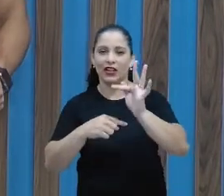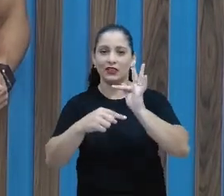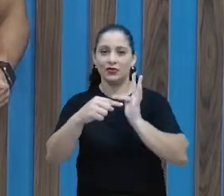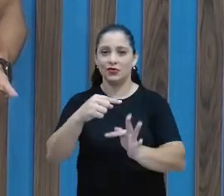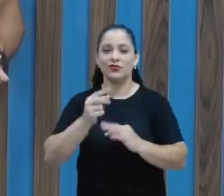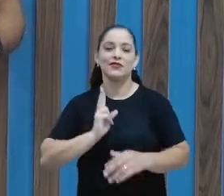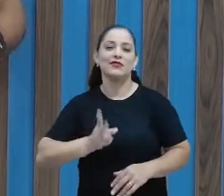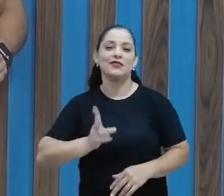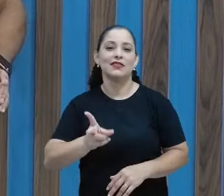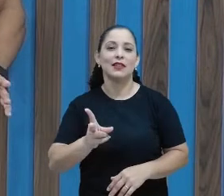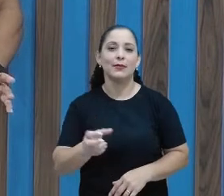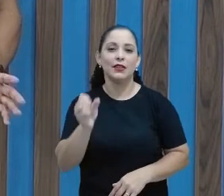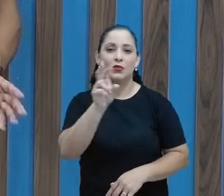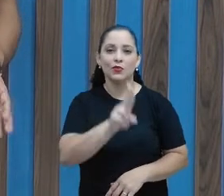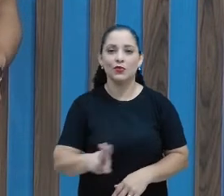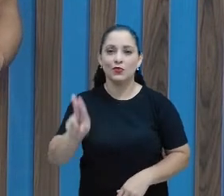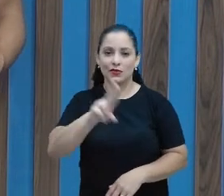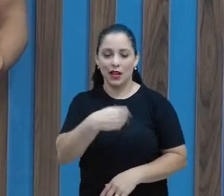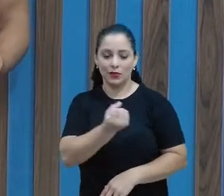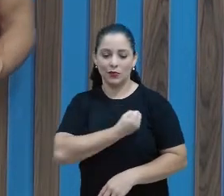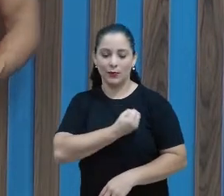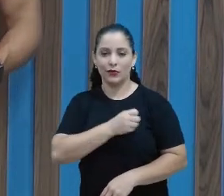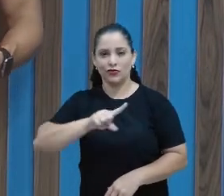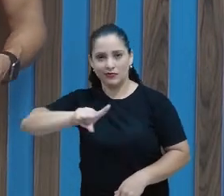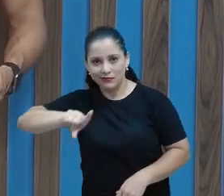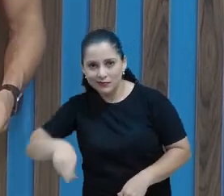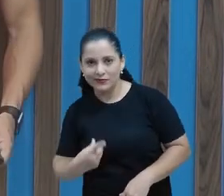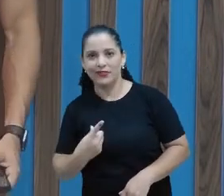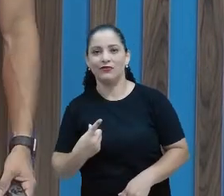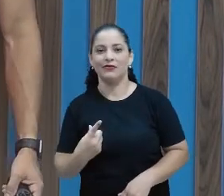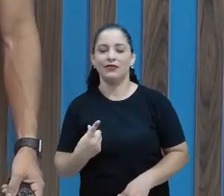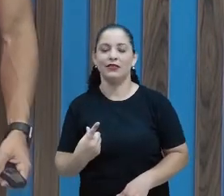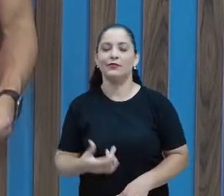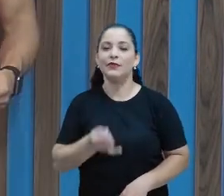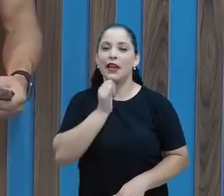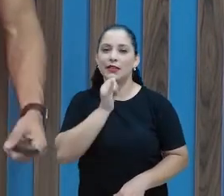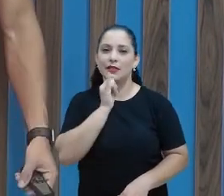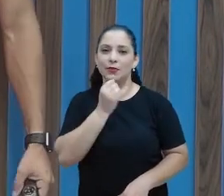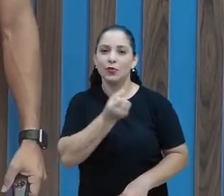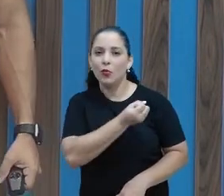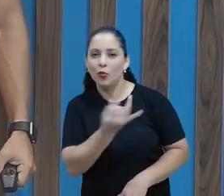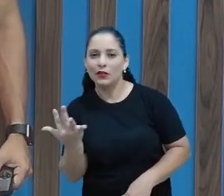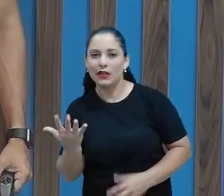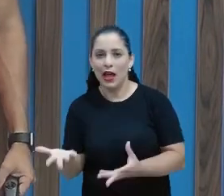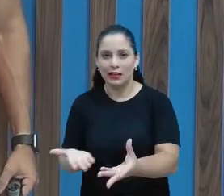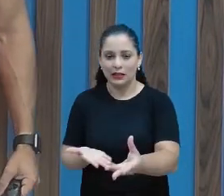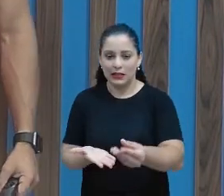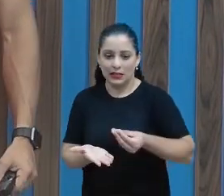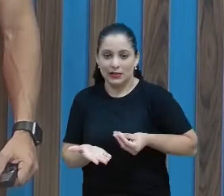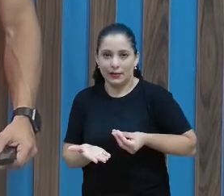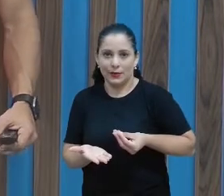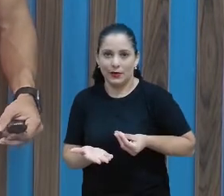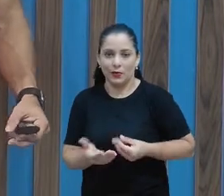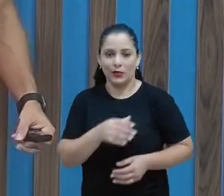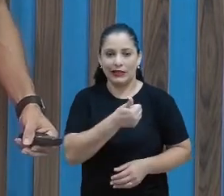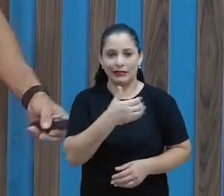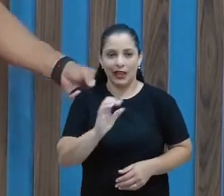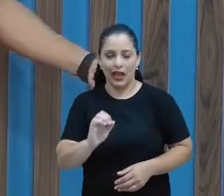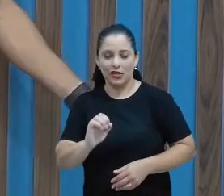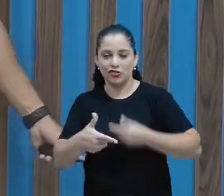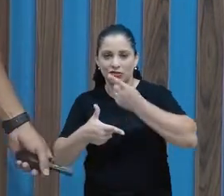representadas por números decimais, né? A gente não coloca, por exemplo, que recebeu 10 dividido